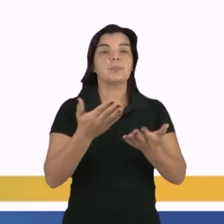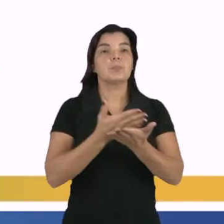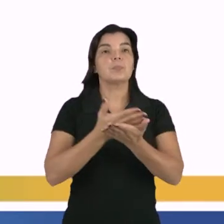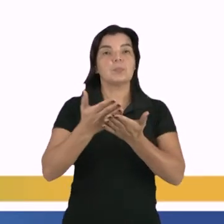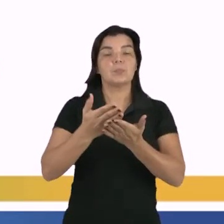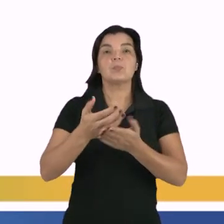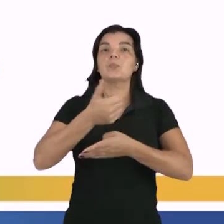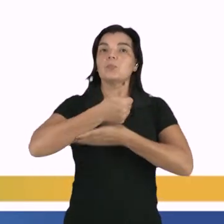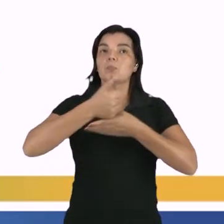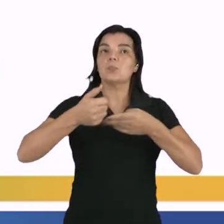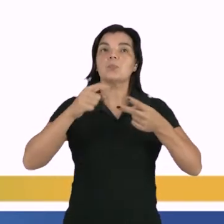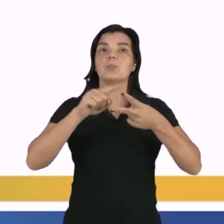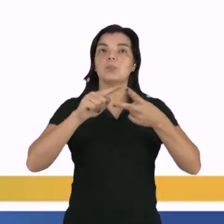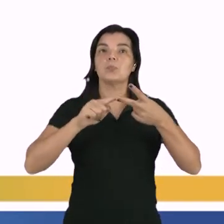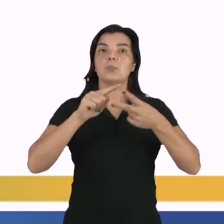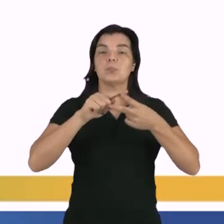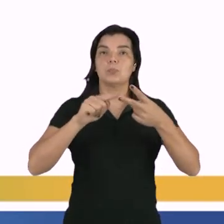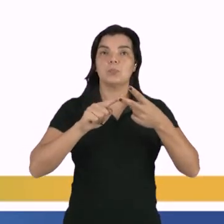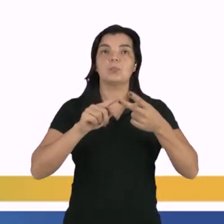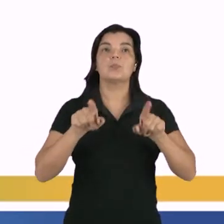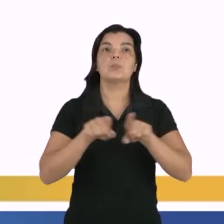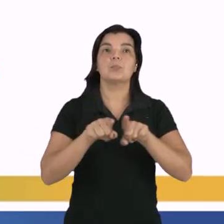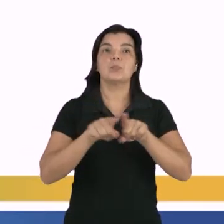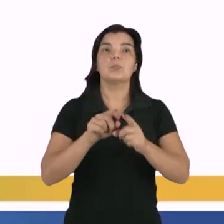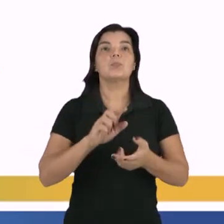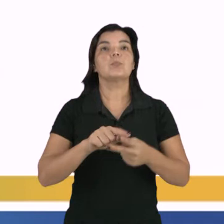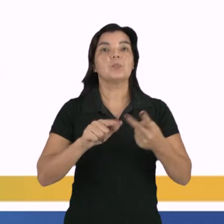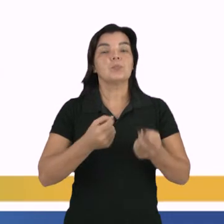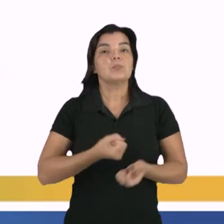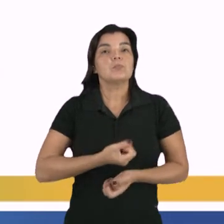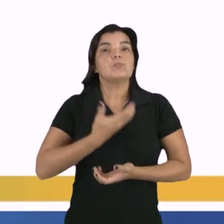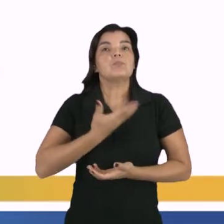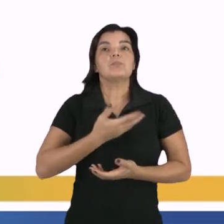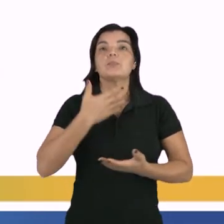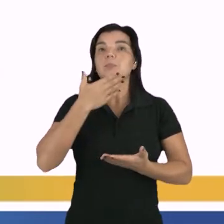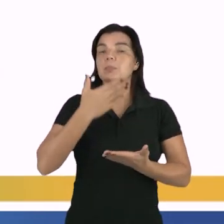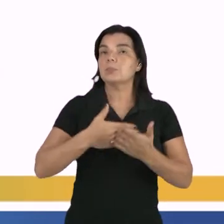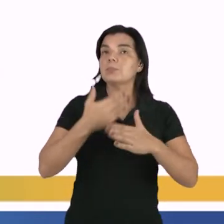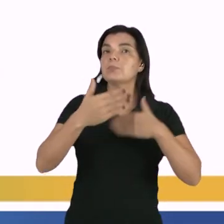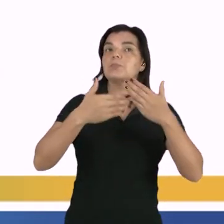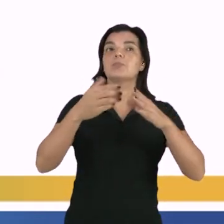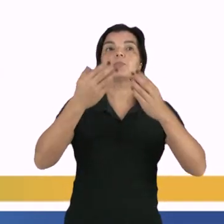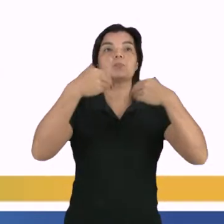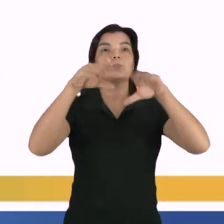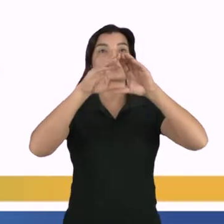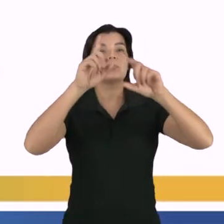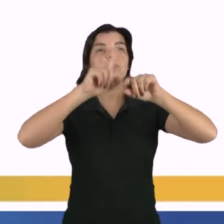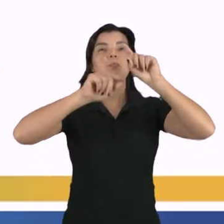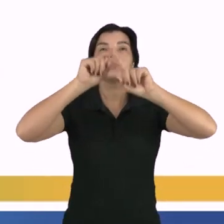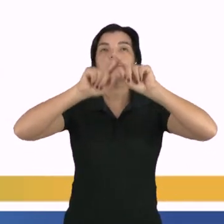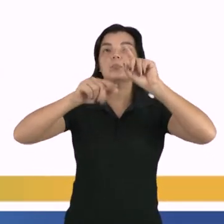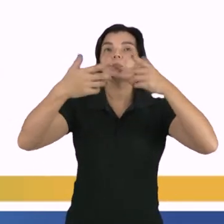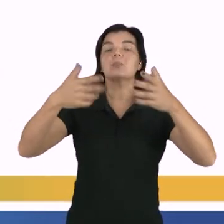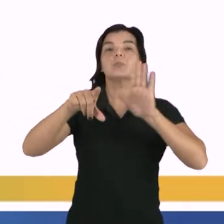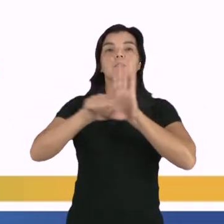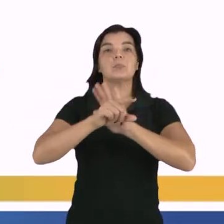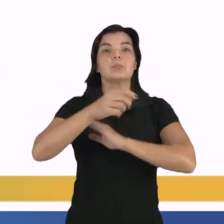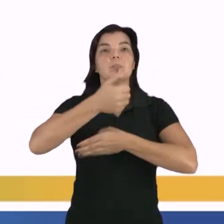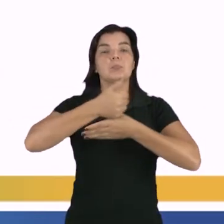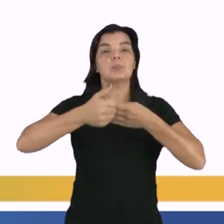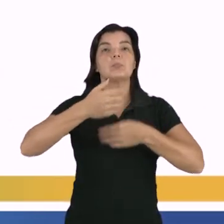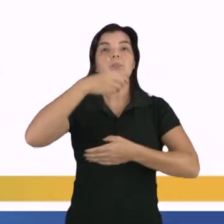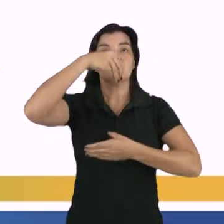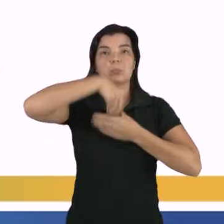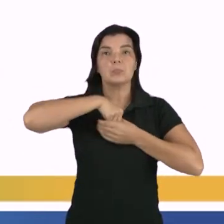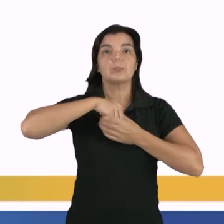os princípios da moral. Duas coisas enchem o ânimo de admiração e veneração sempre crescentes. O céu estrelado sobre mim e a